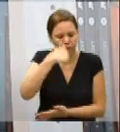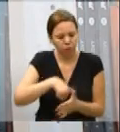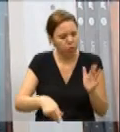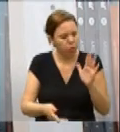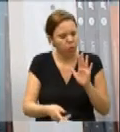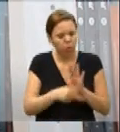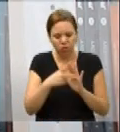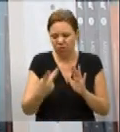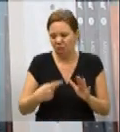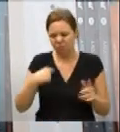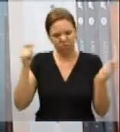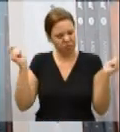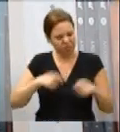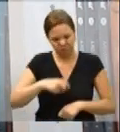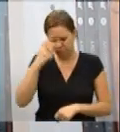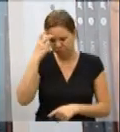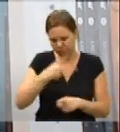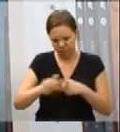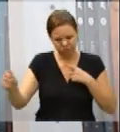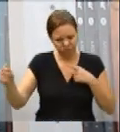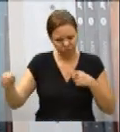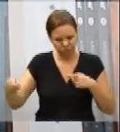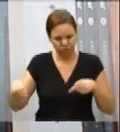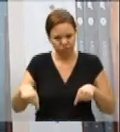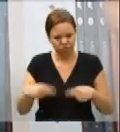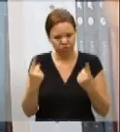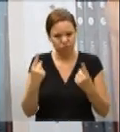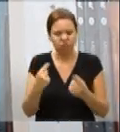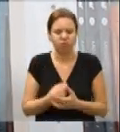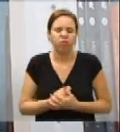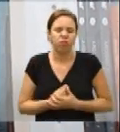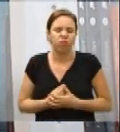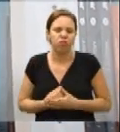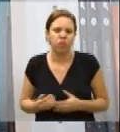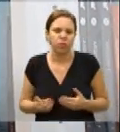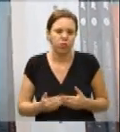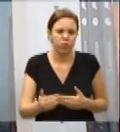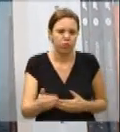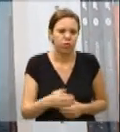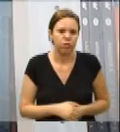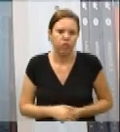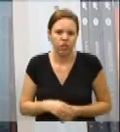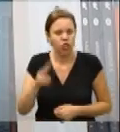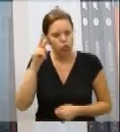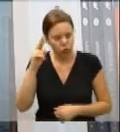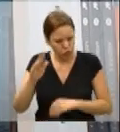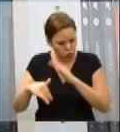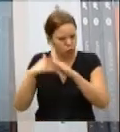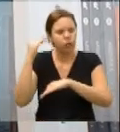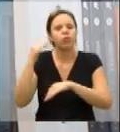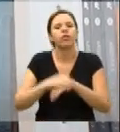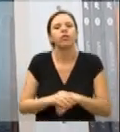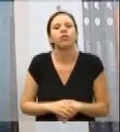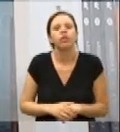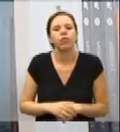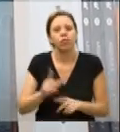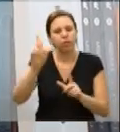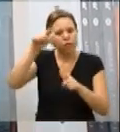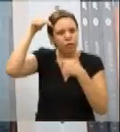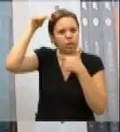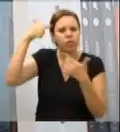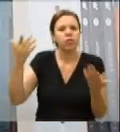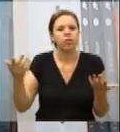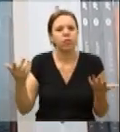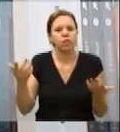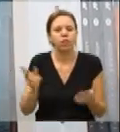né? Ela acha que ela não é capaz de vencer aqueles desafios. Então, a partir daí, a história se desenrola com a personagem aí